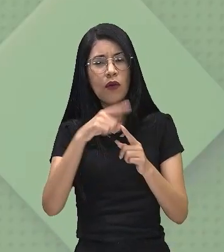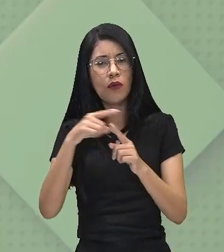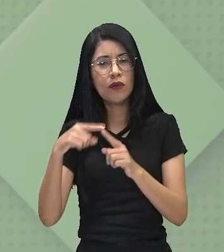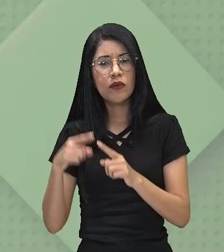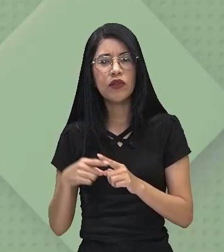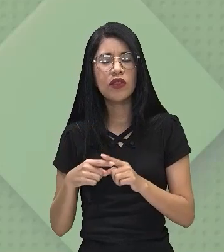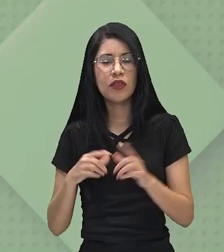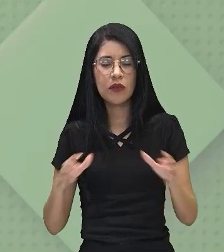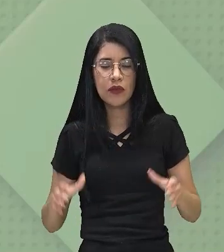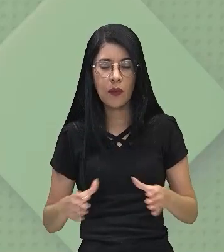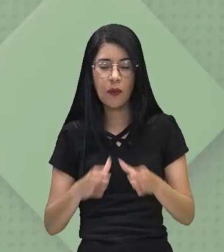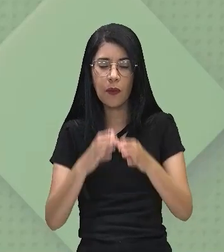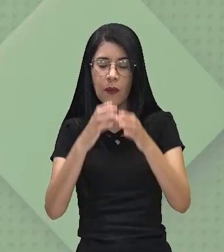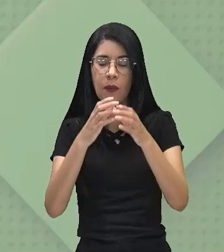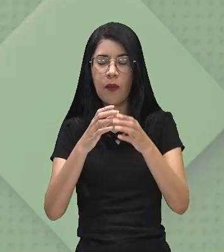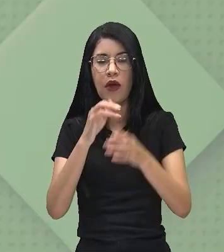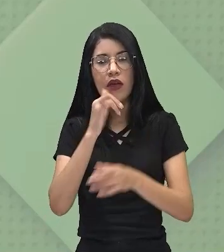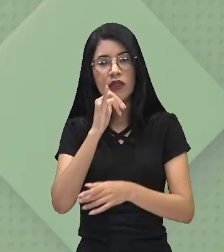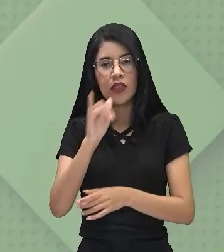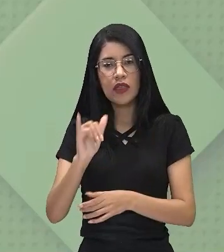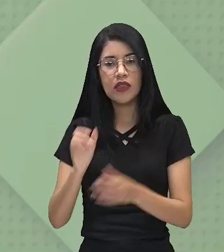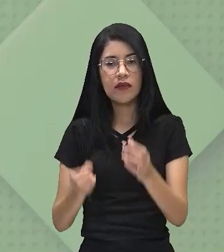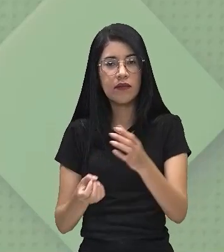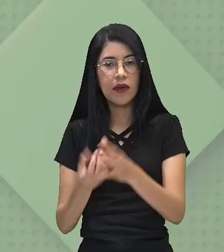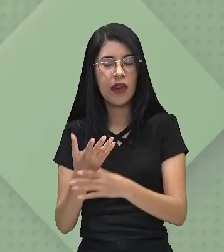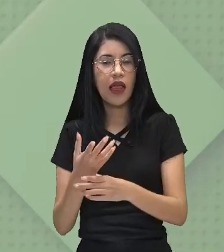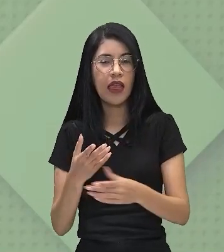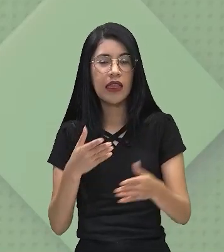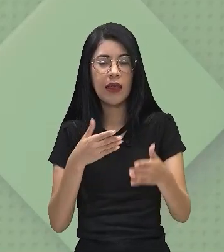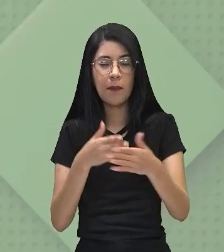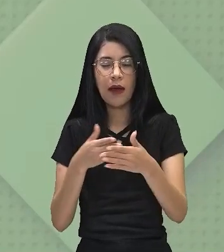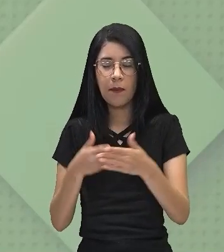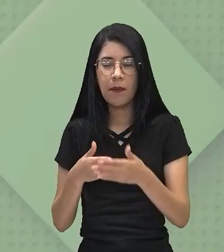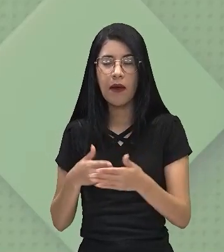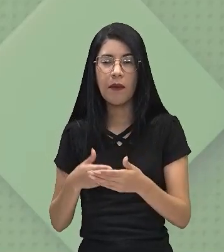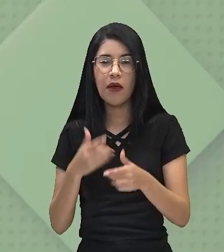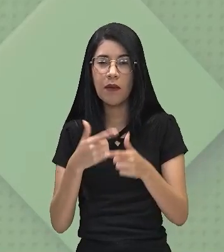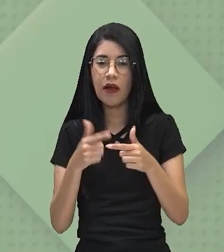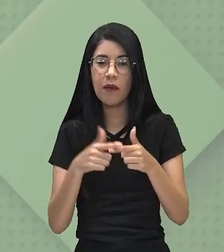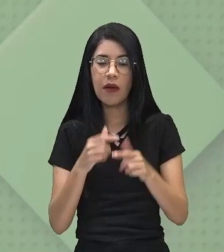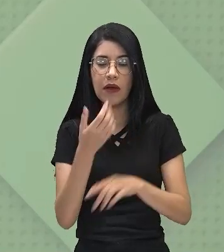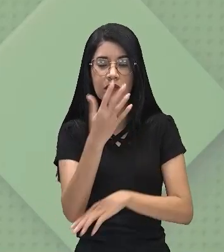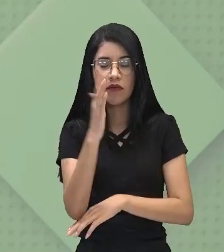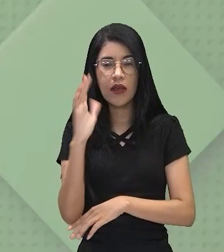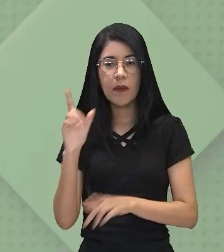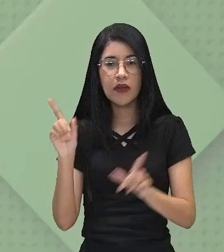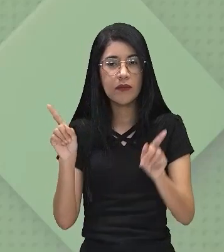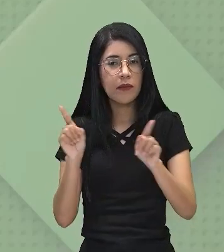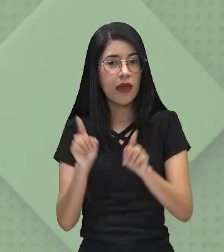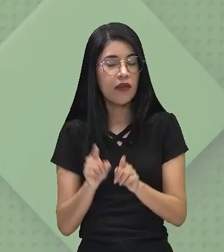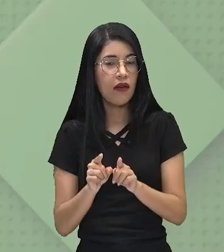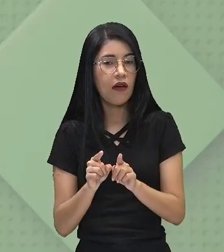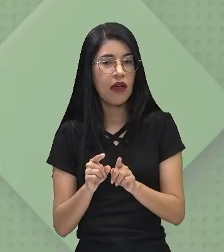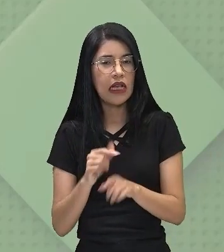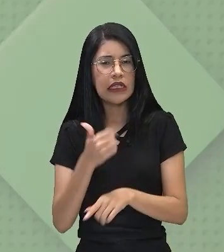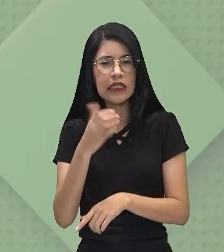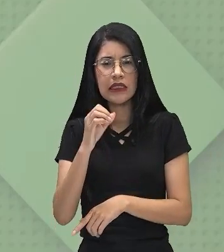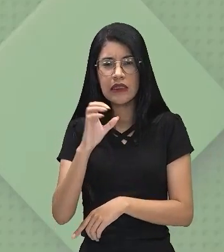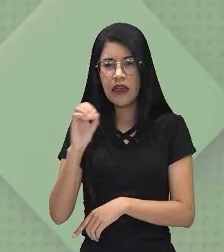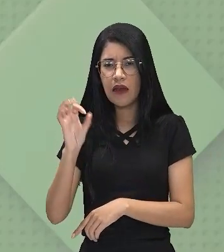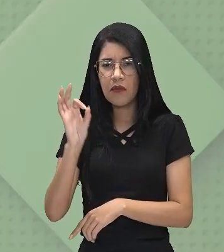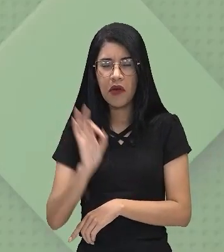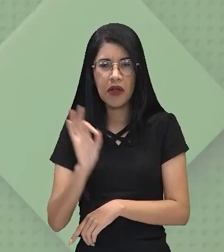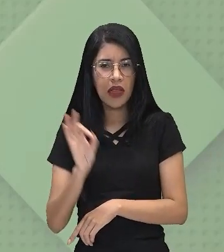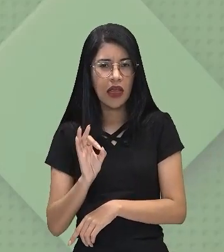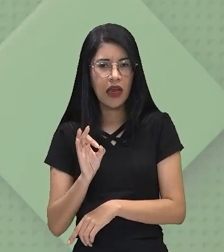usinas geradoras de energia que têm um impacto ambiental ali reduzido, né? Não quer dizer que seja 100% sem